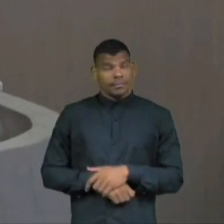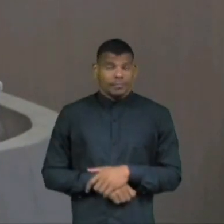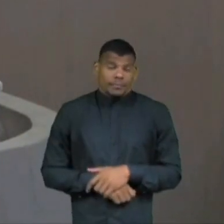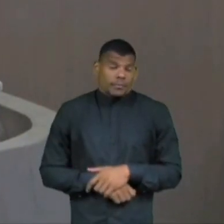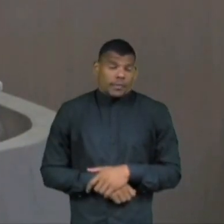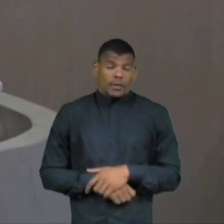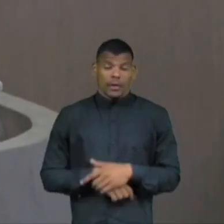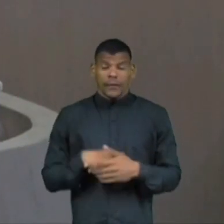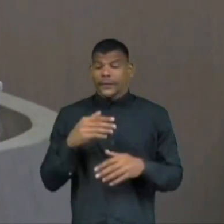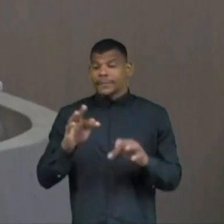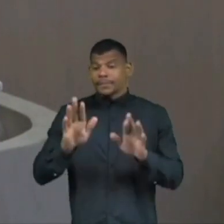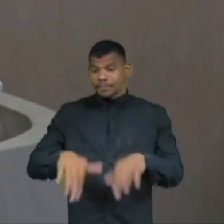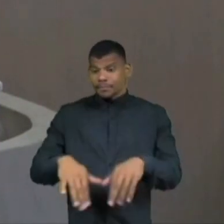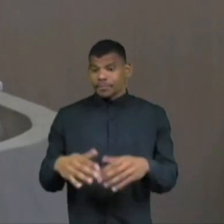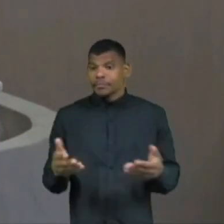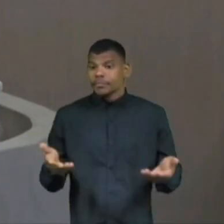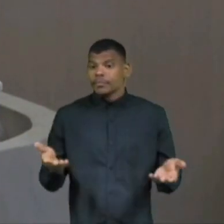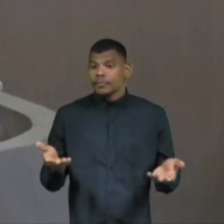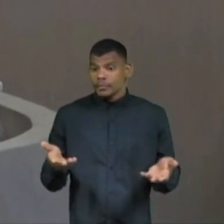meu discurso